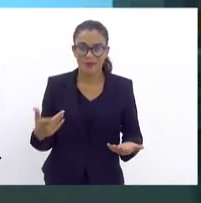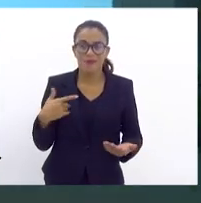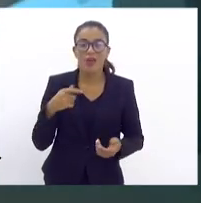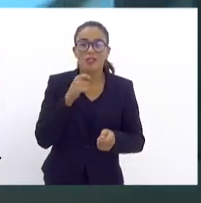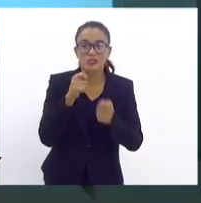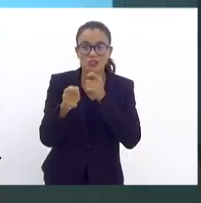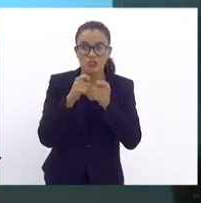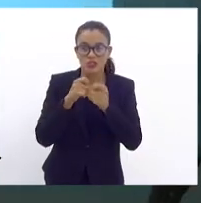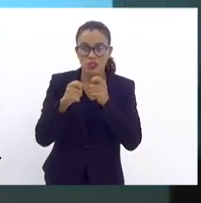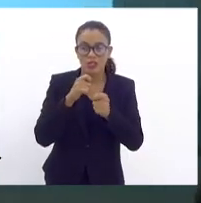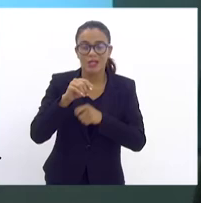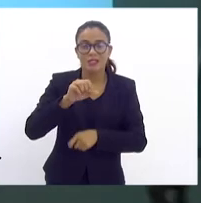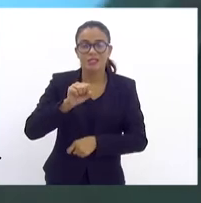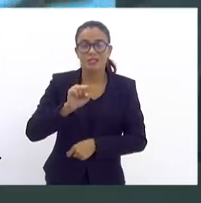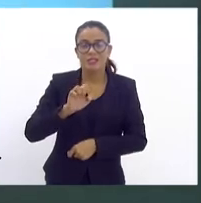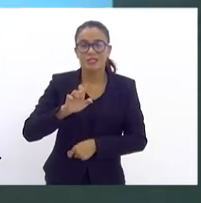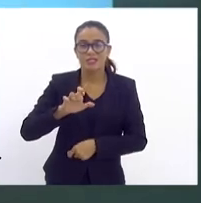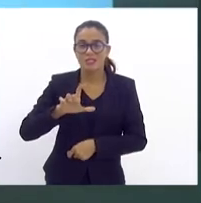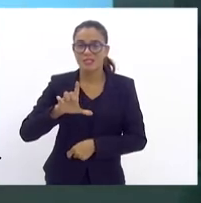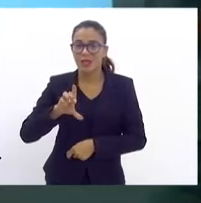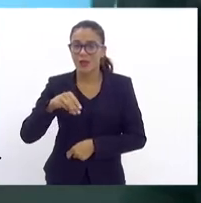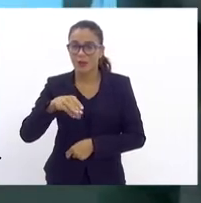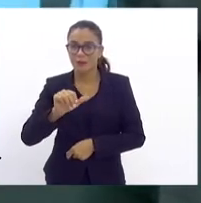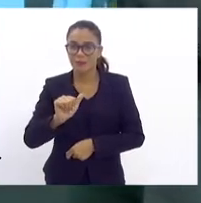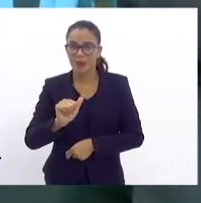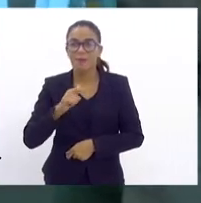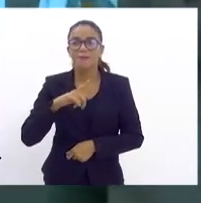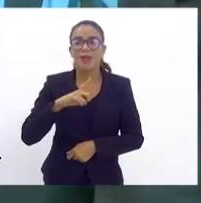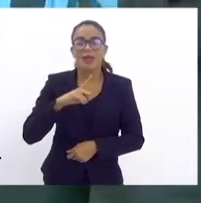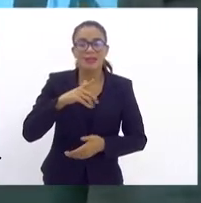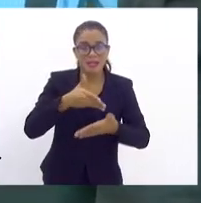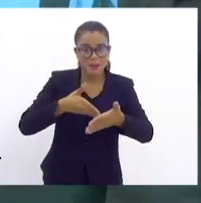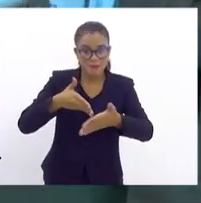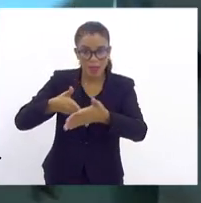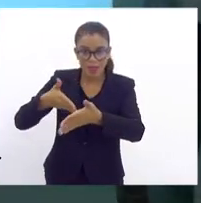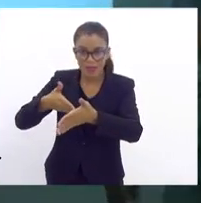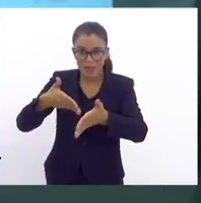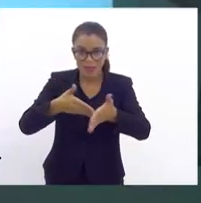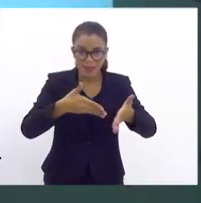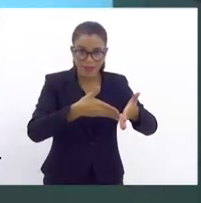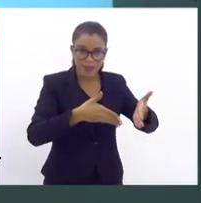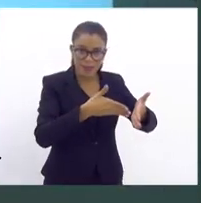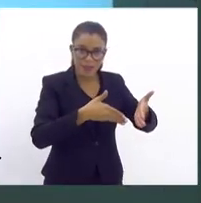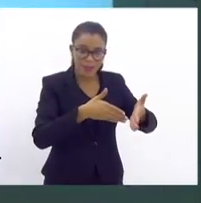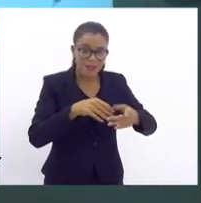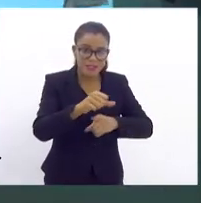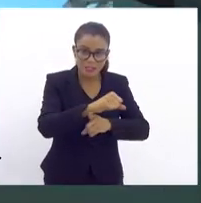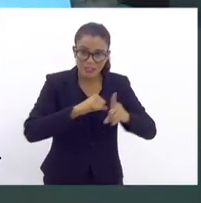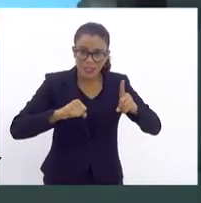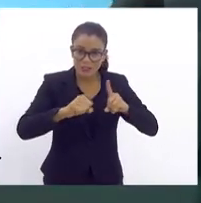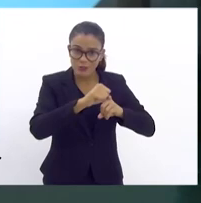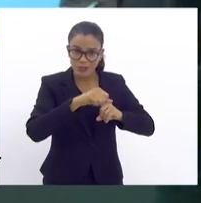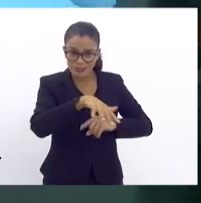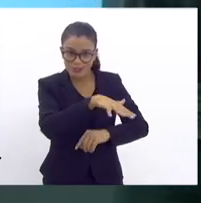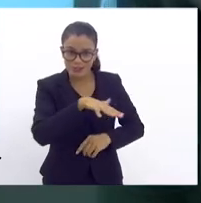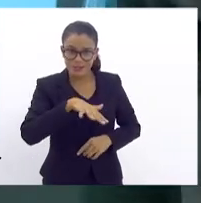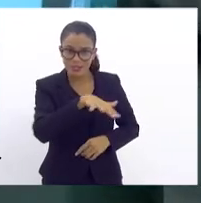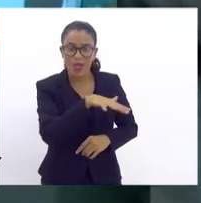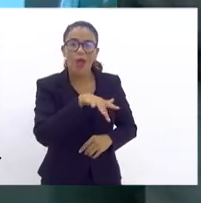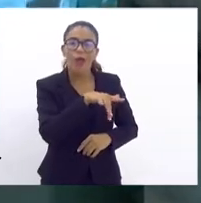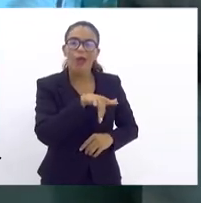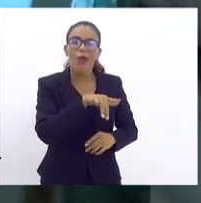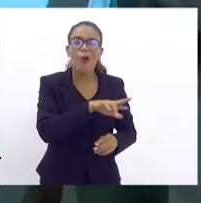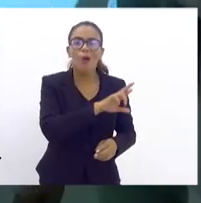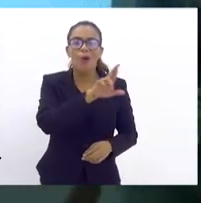a jornalista jornalista Selma Sueli Silva a existência de Barreiras existentes na sociedade é o que